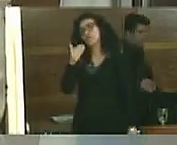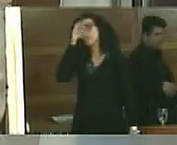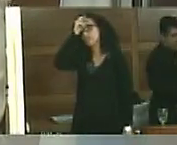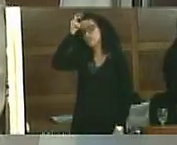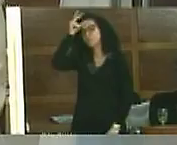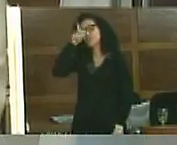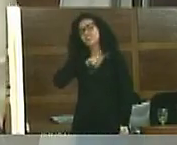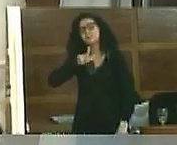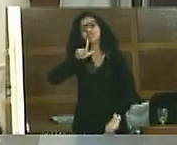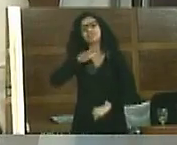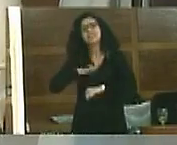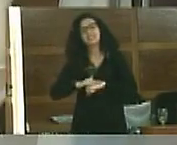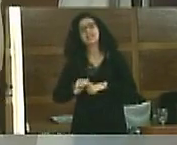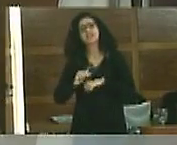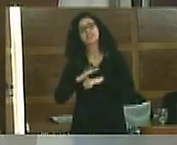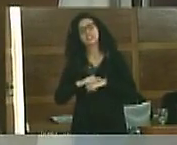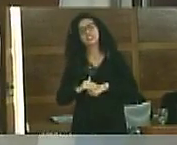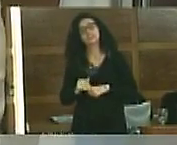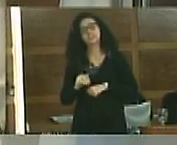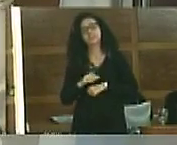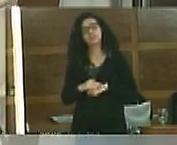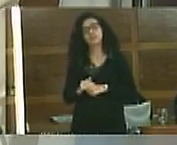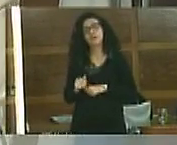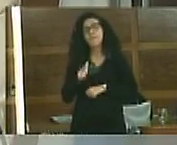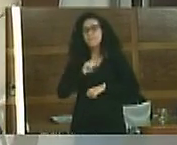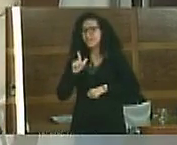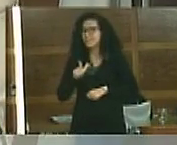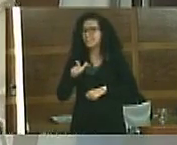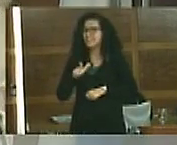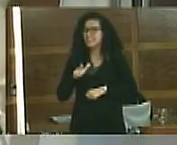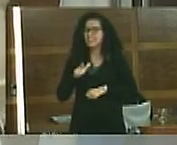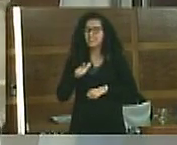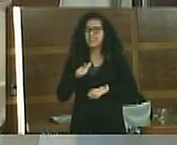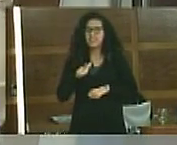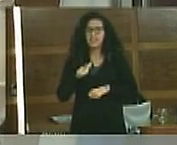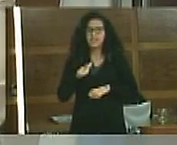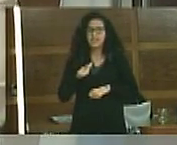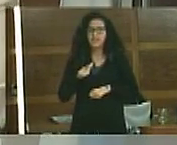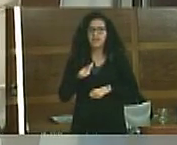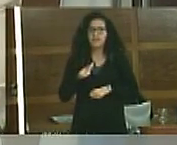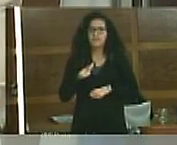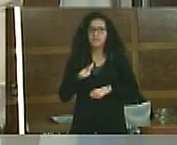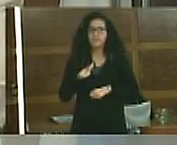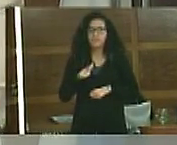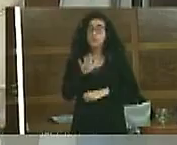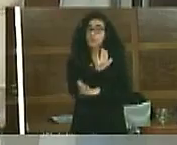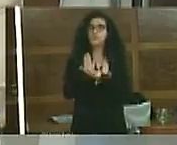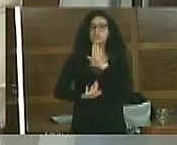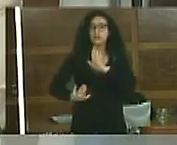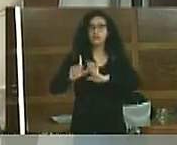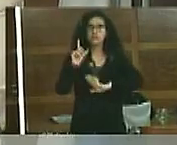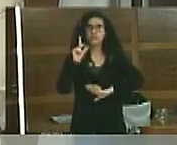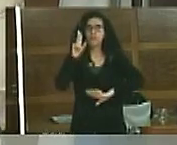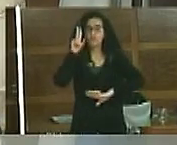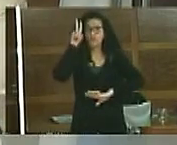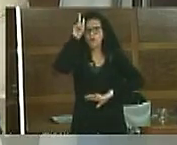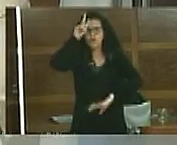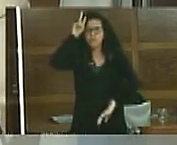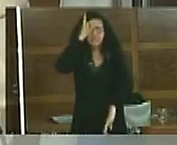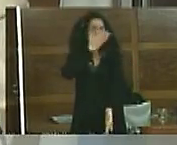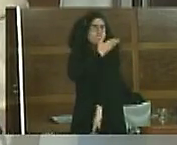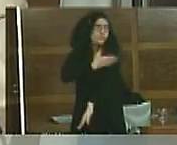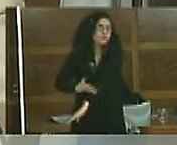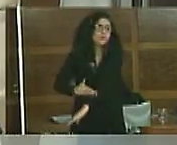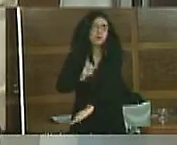público olhe com mais carinho e mais afinco pelo que nós temos de tradição de cultura, porque cultura não é